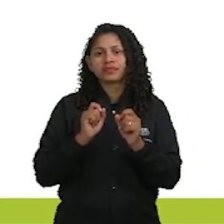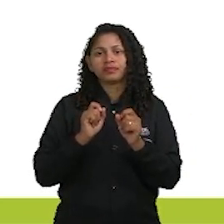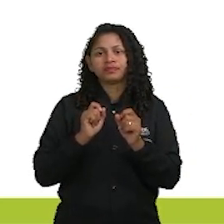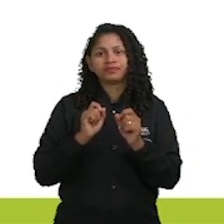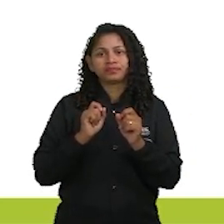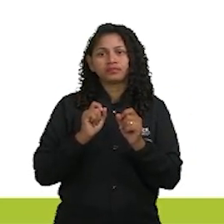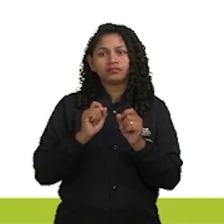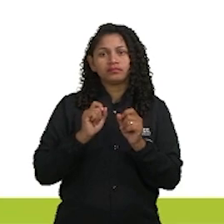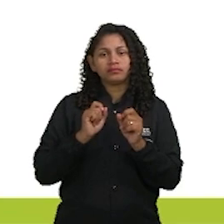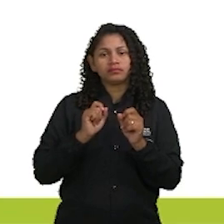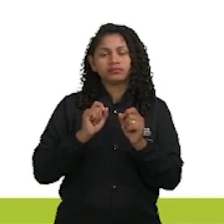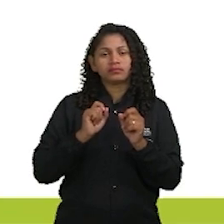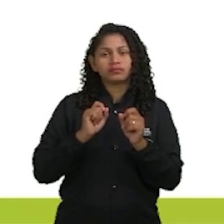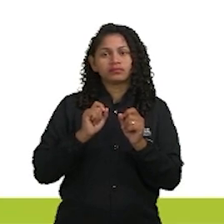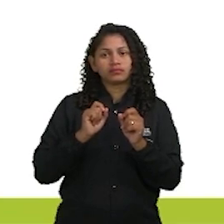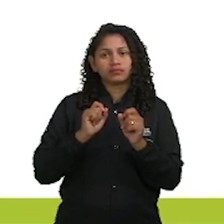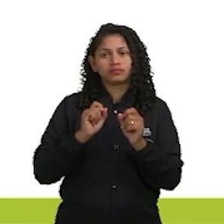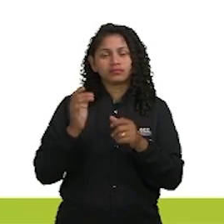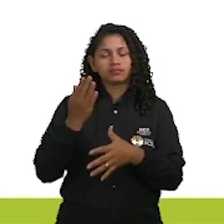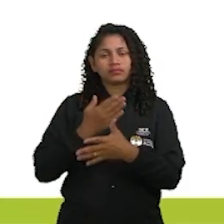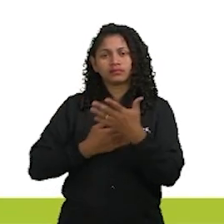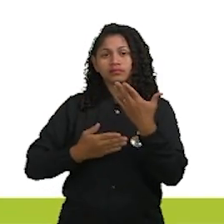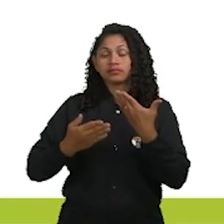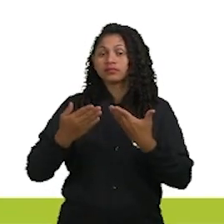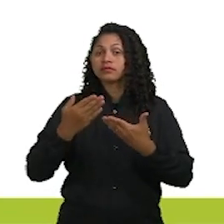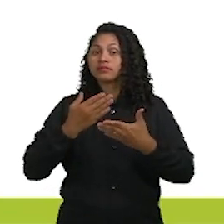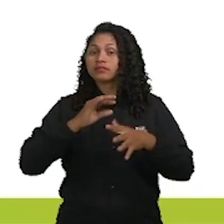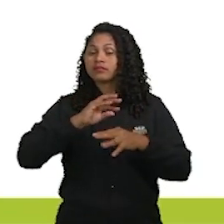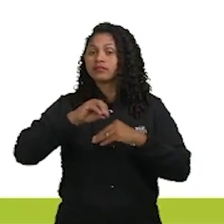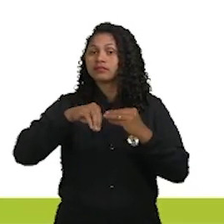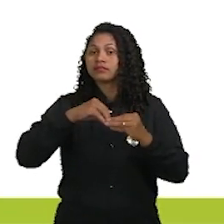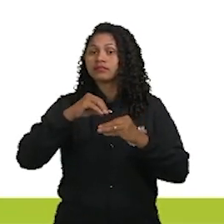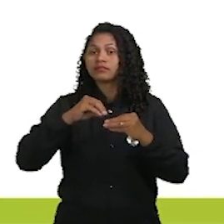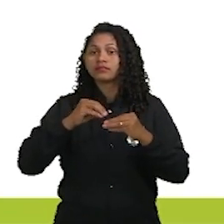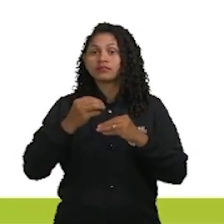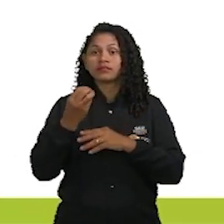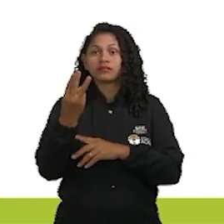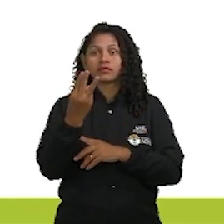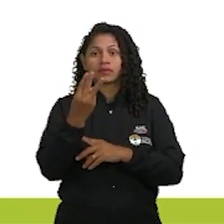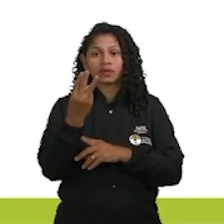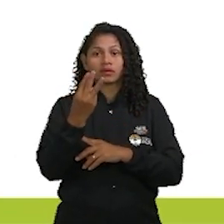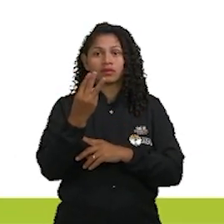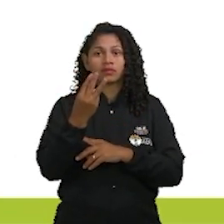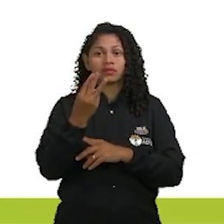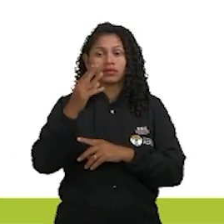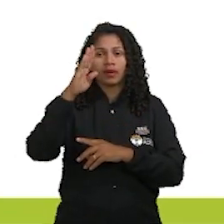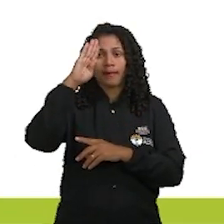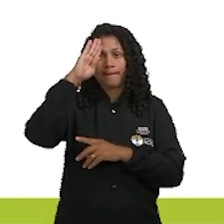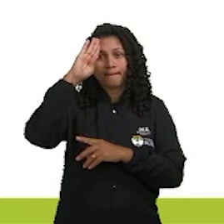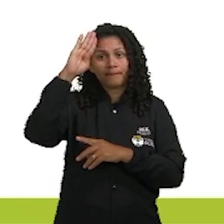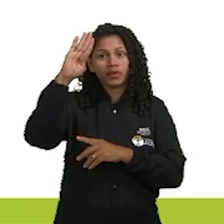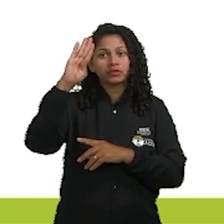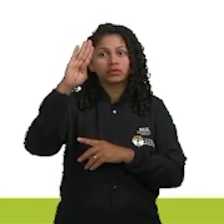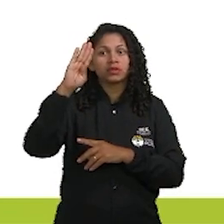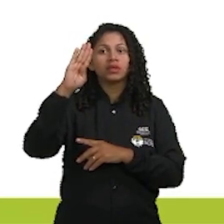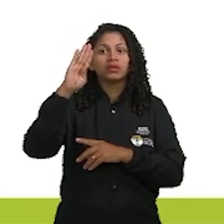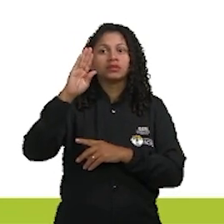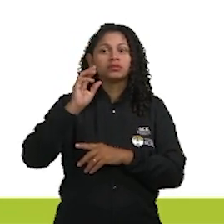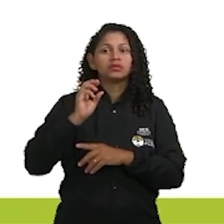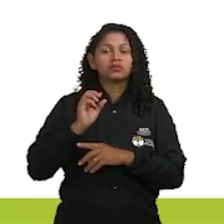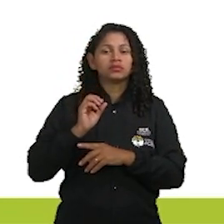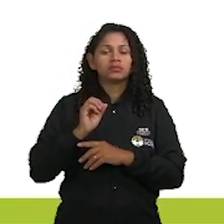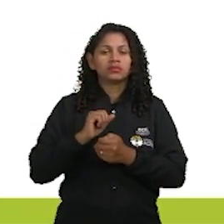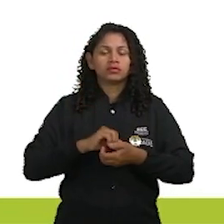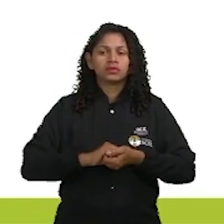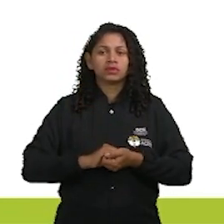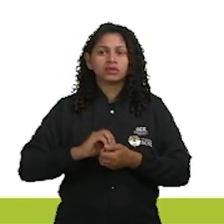Ela é fundamental para o contínuo funcionamento da célula solar, pois, se você observar aqui